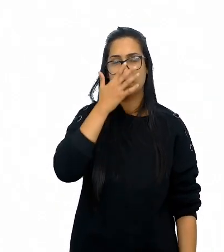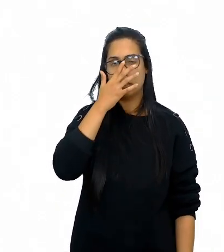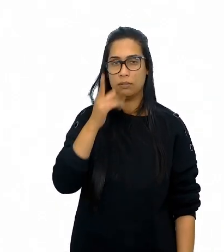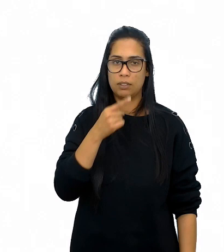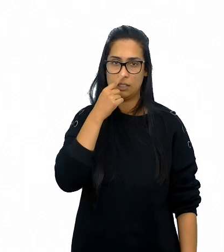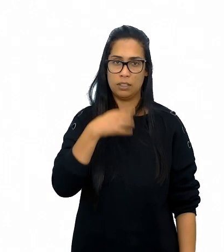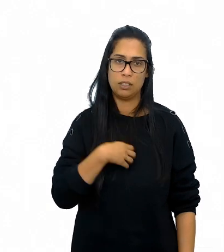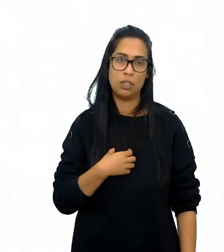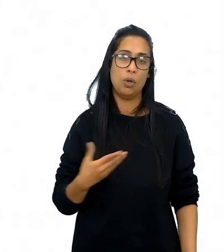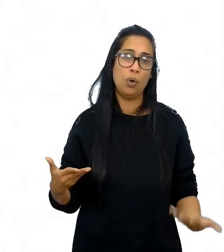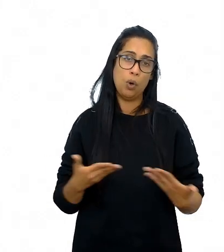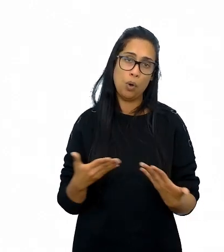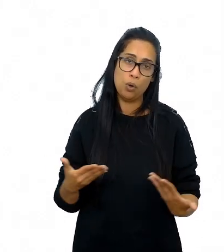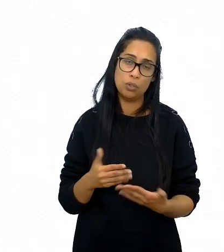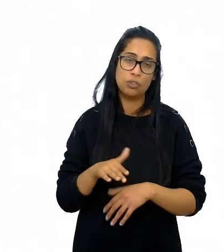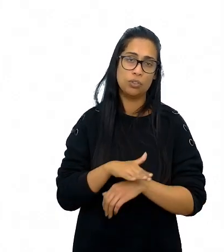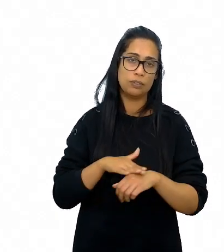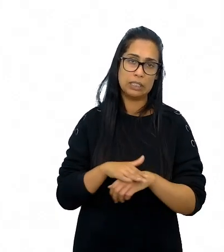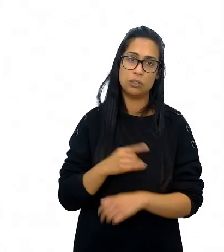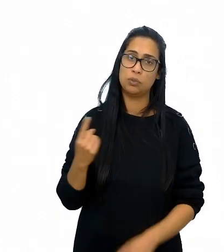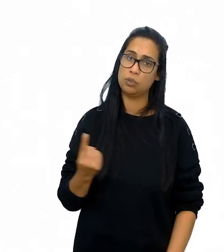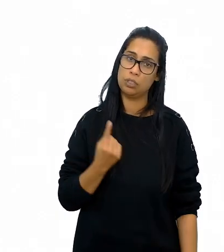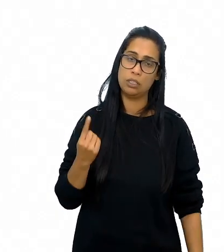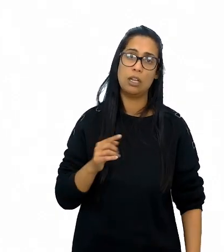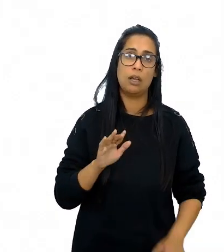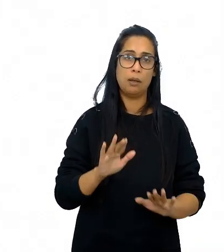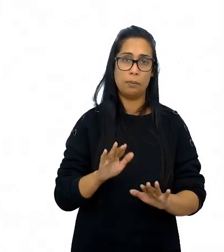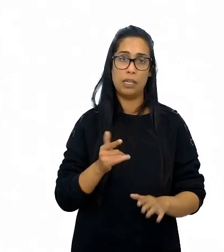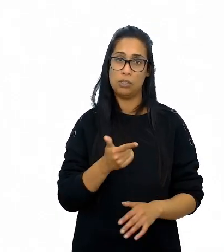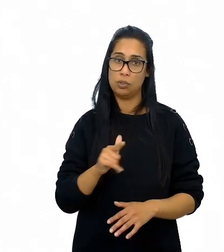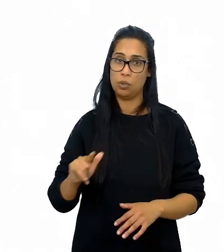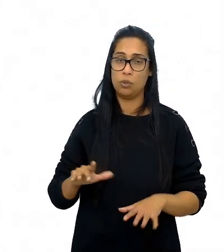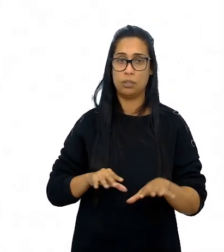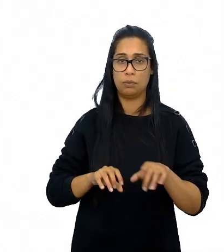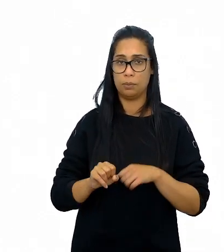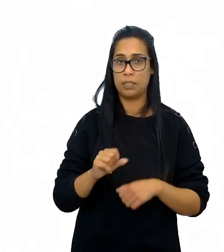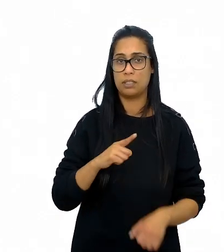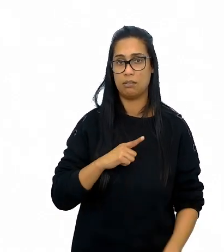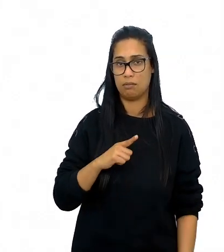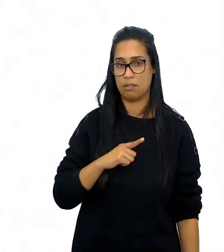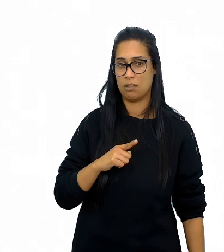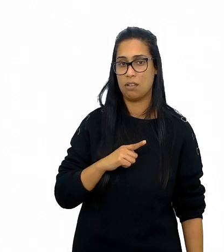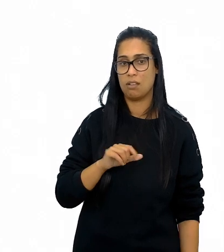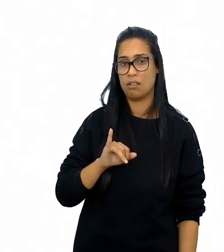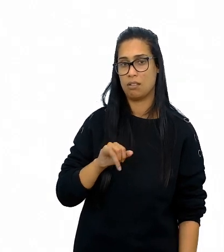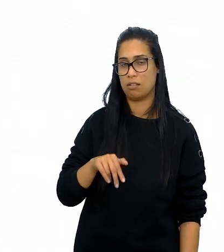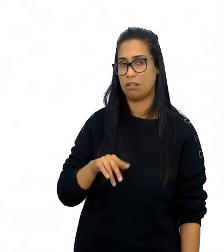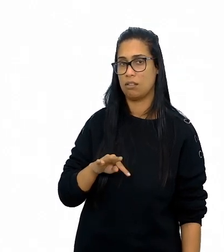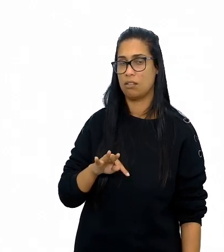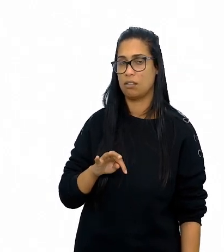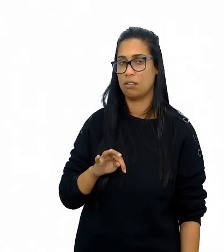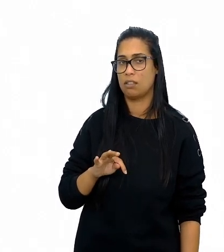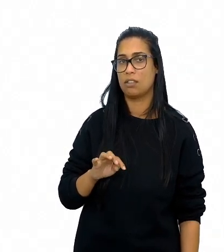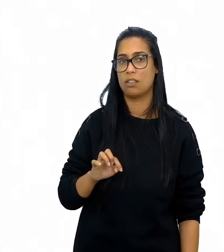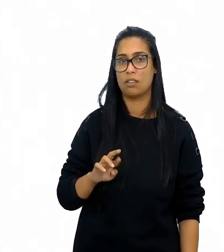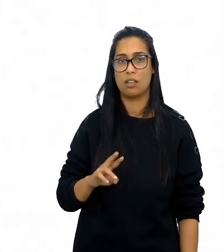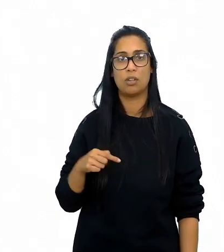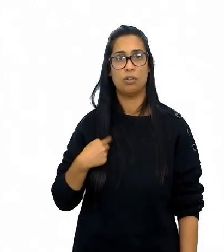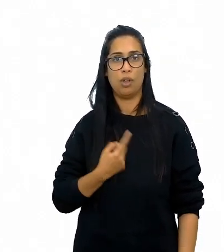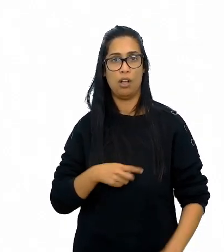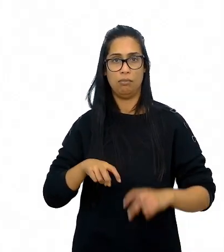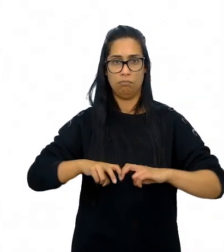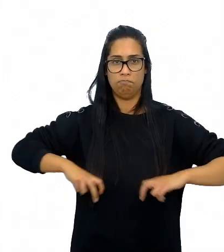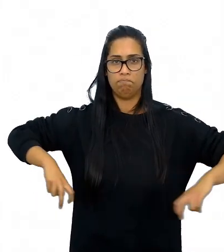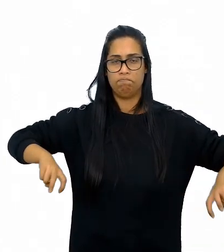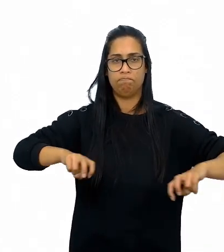conversando sozinha aqui com vocês, mas todas as nossas outras formações inter que a gente teve, sempre a gente se reuniu, seja